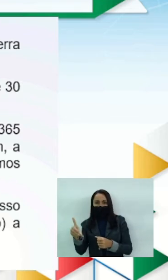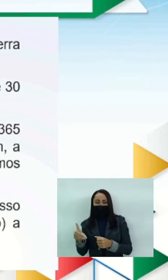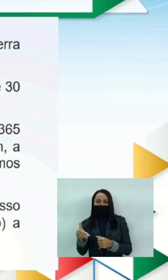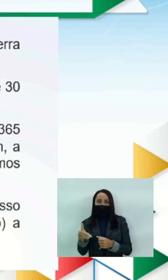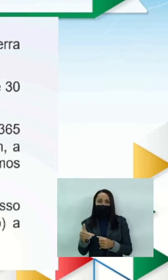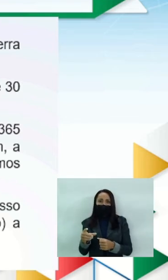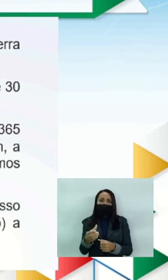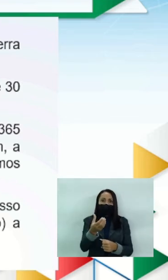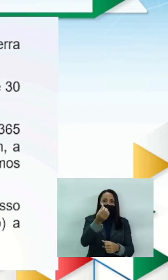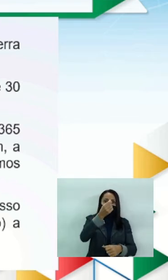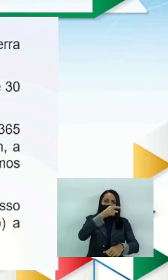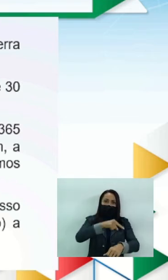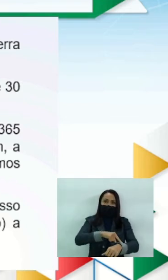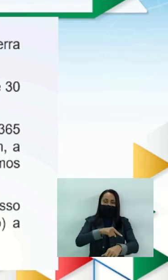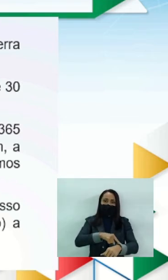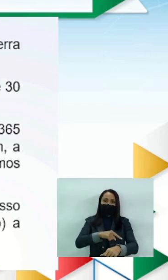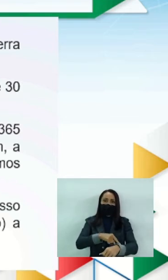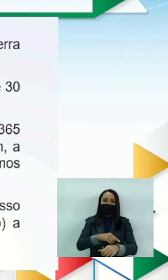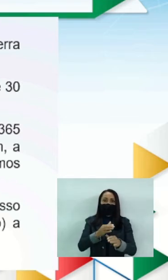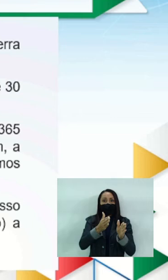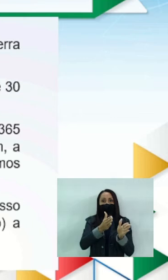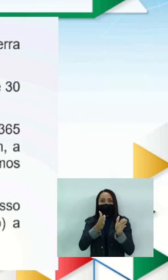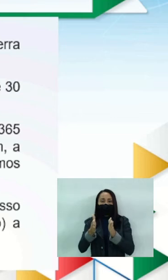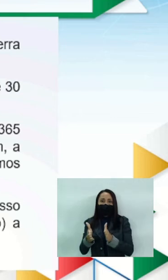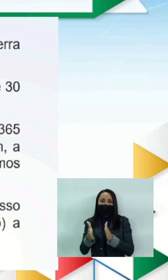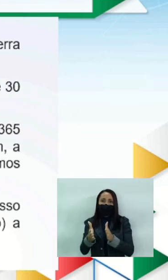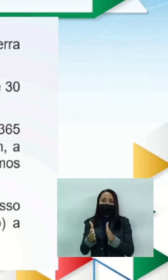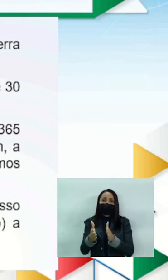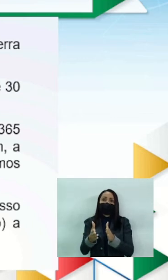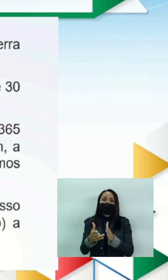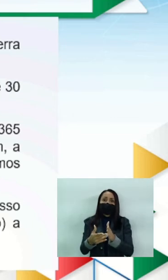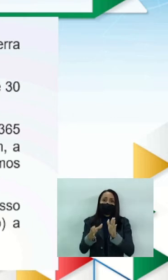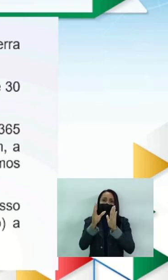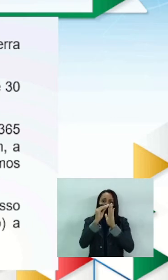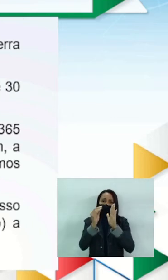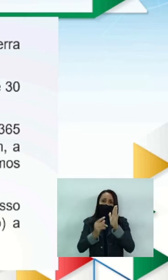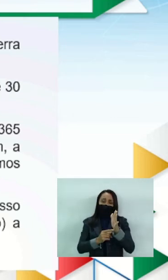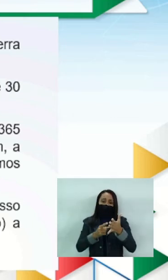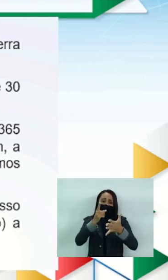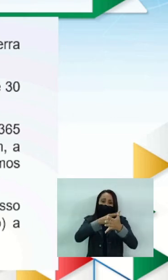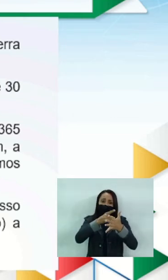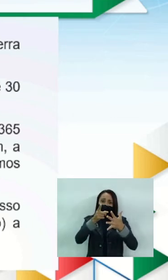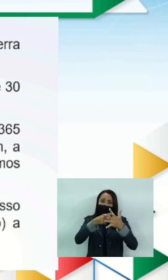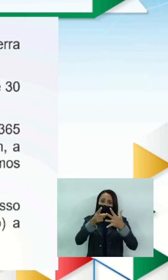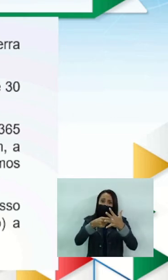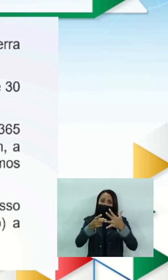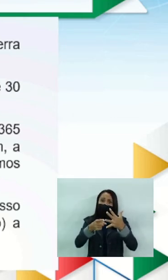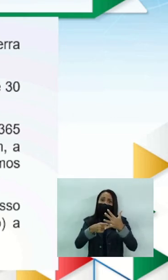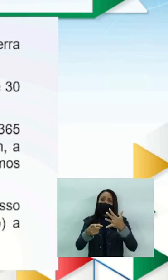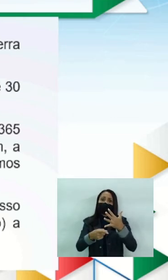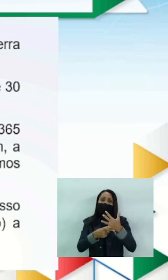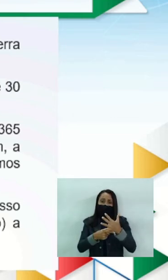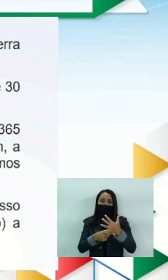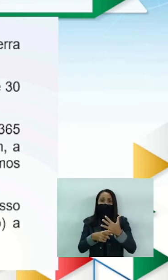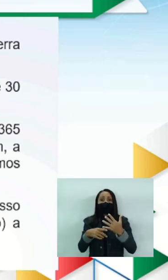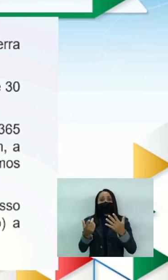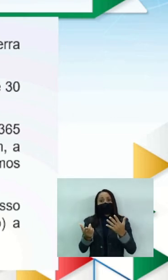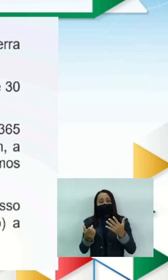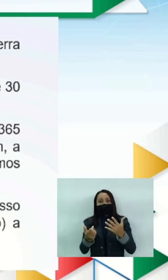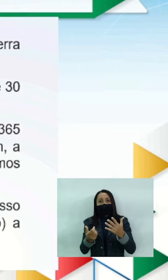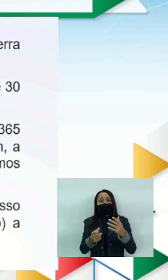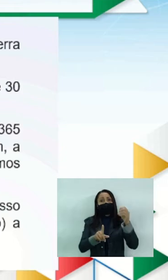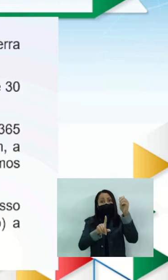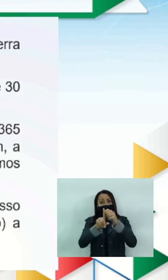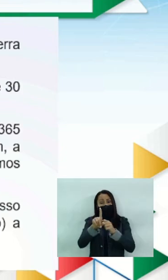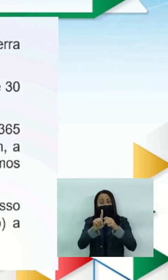horas excedentes por ano são adicionadas ao nosso calendário como sendo o ano do mês de fevereiro, tá certo?